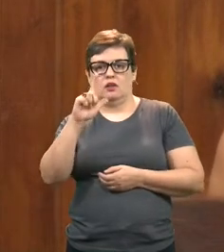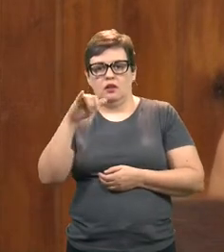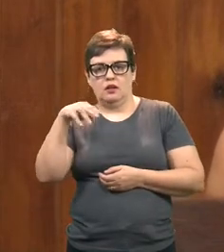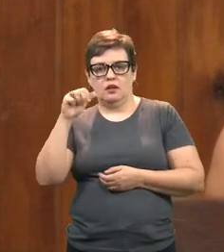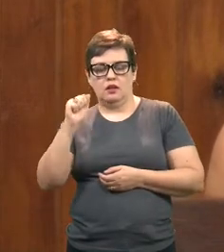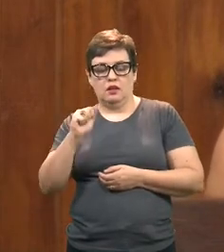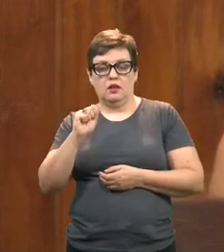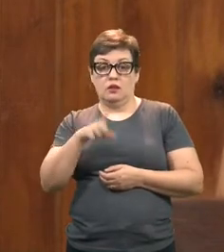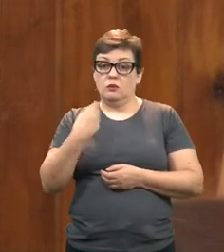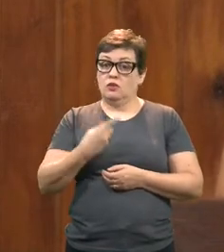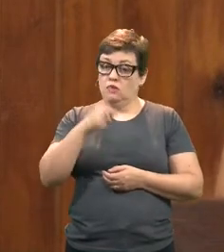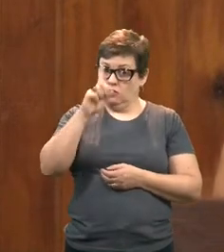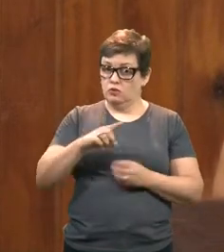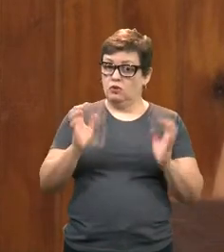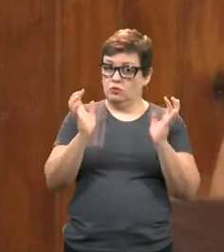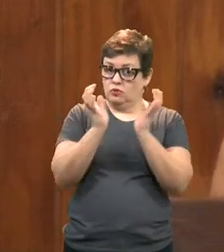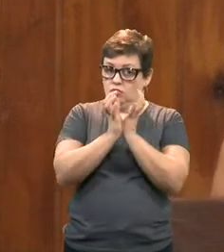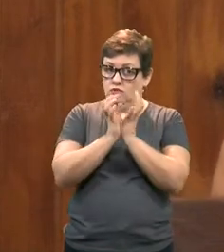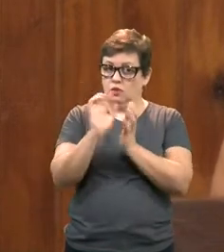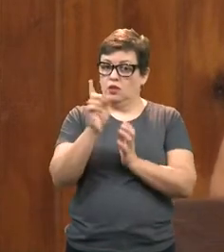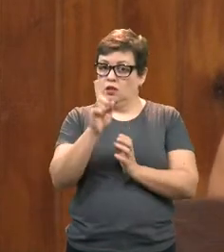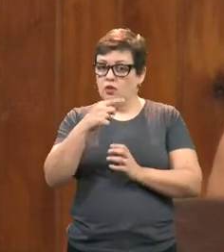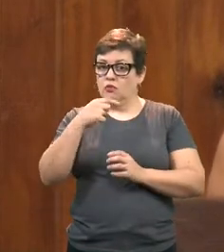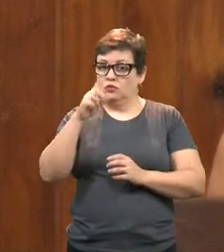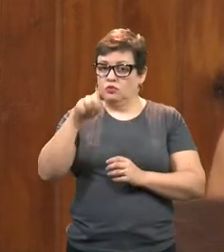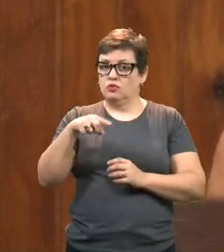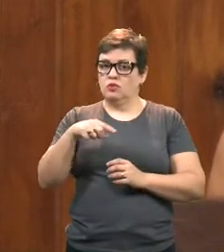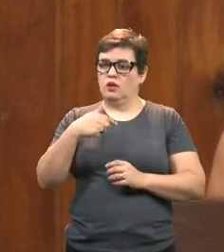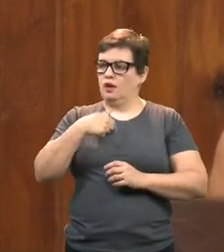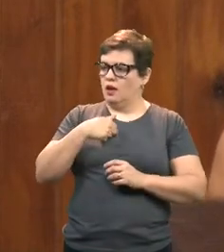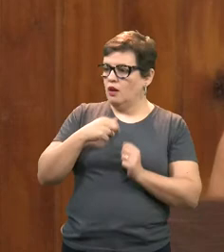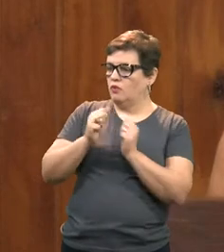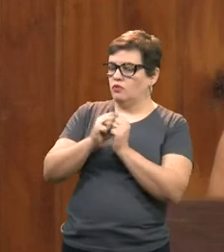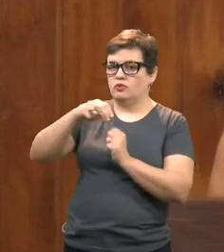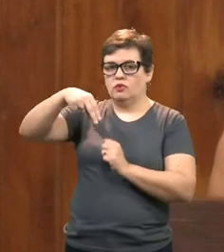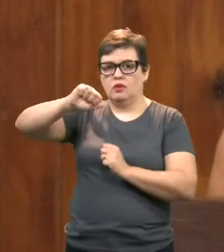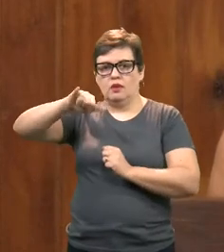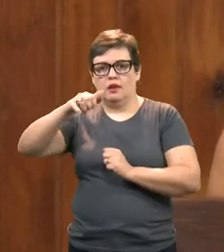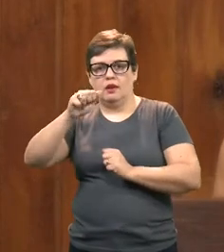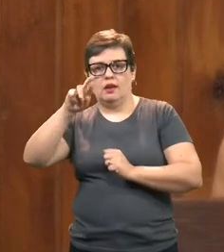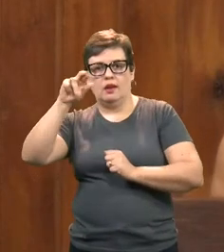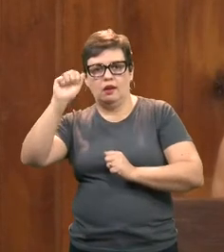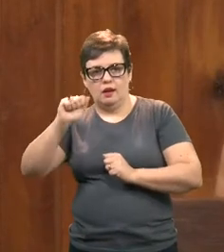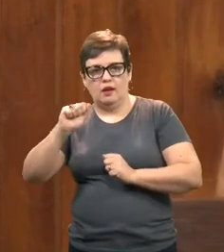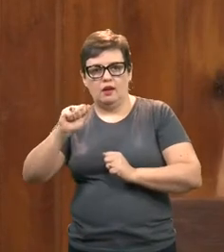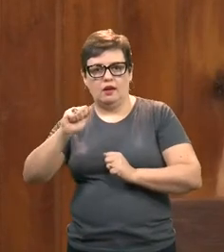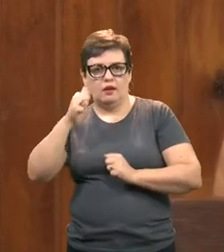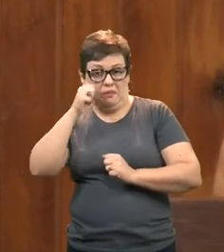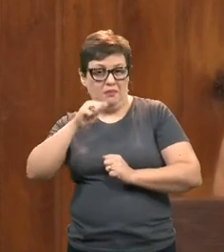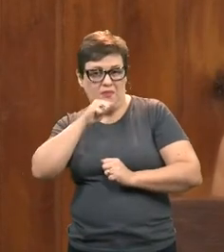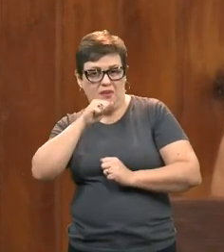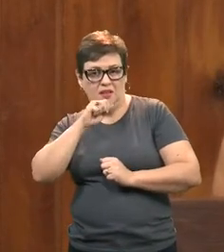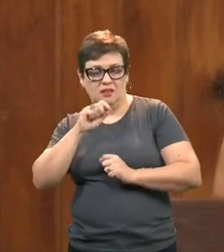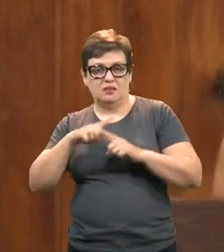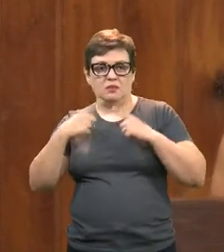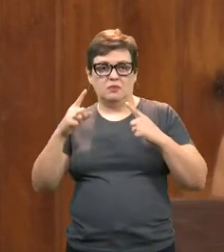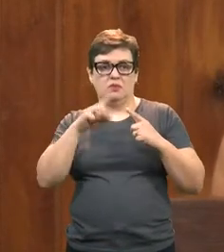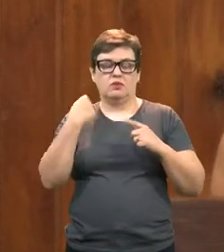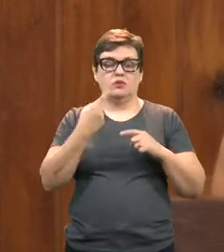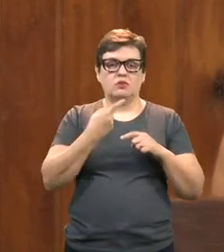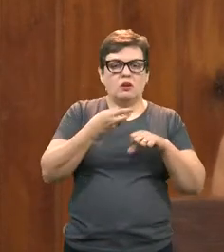equipe, nós somos não só eu e a Nayara, somos mães que estamos à frente disso. A gente buscou